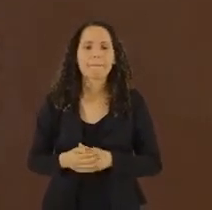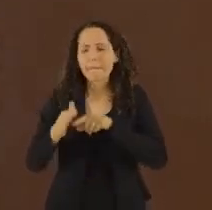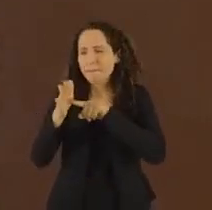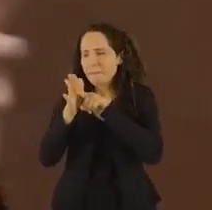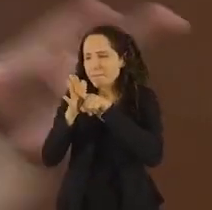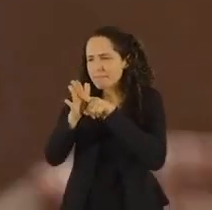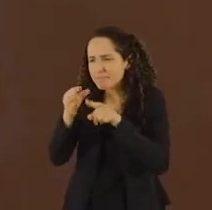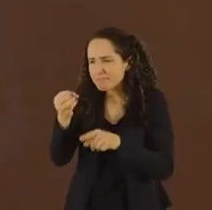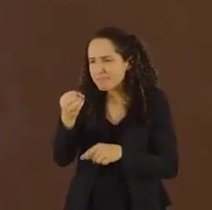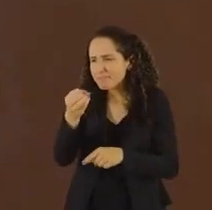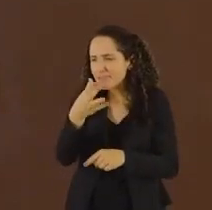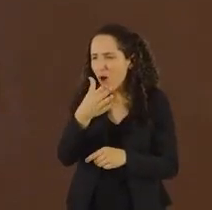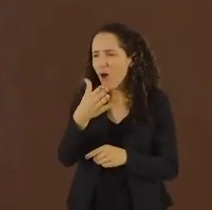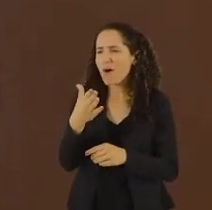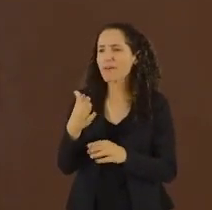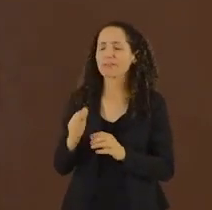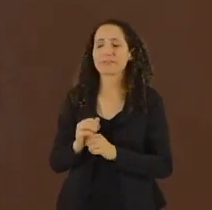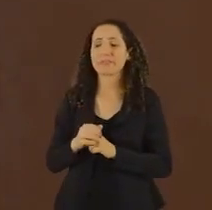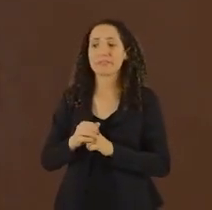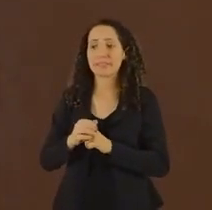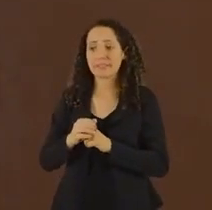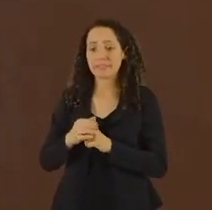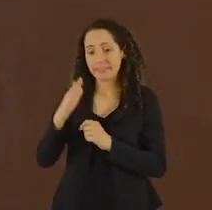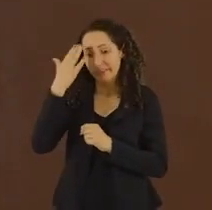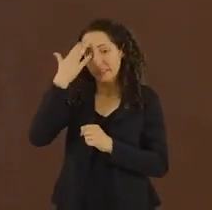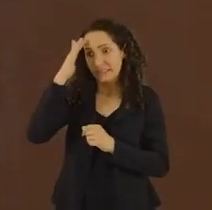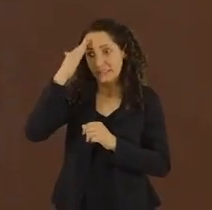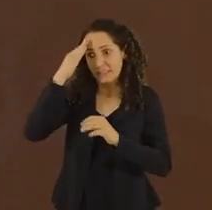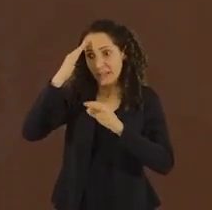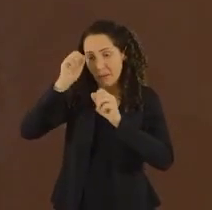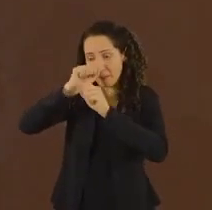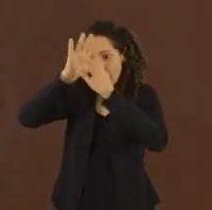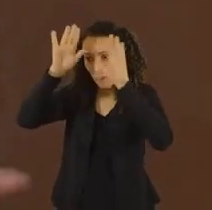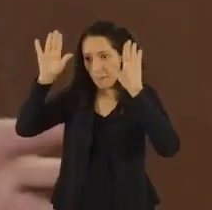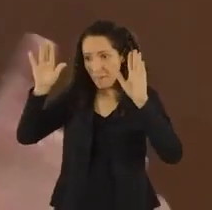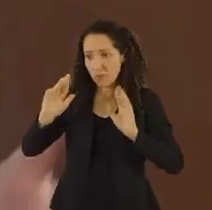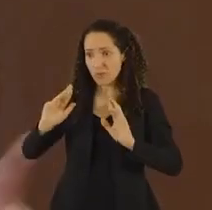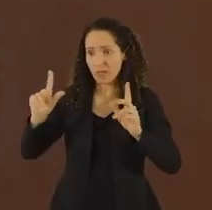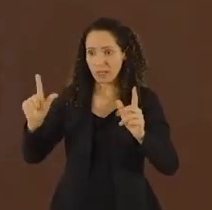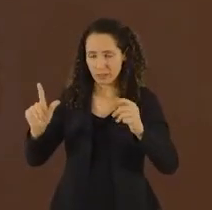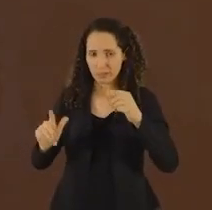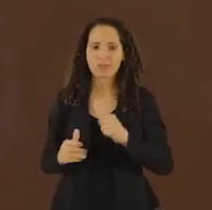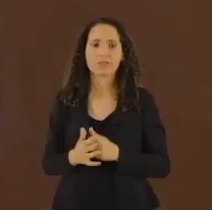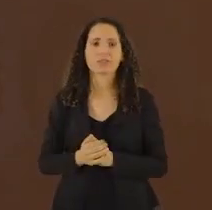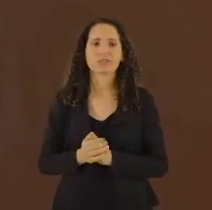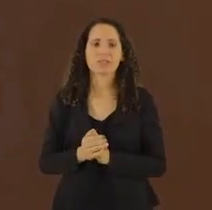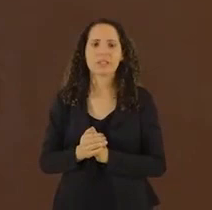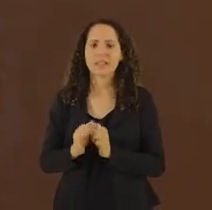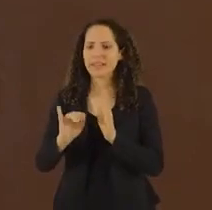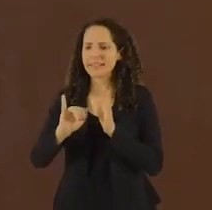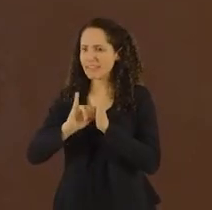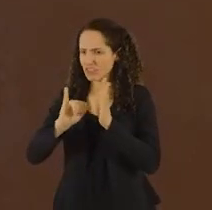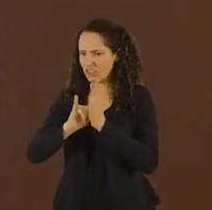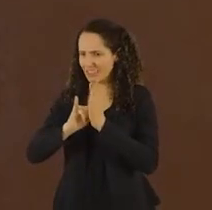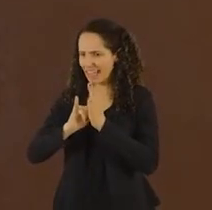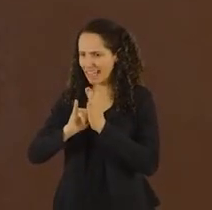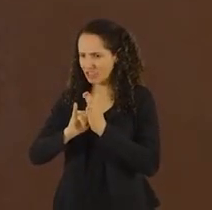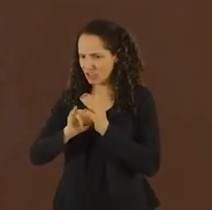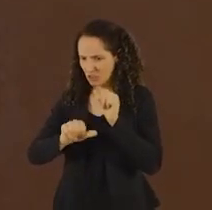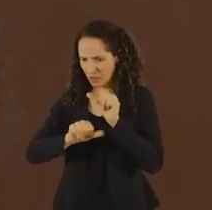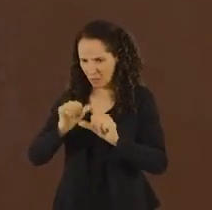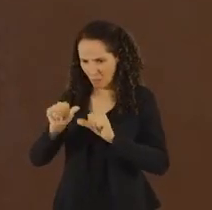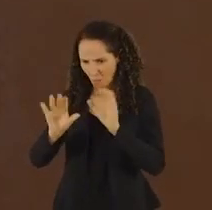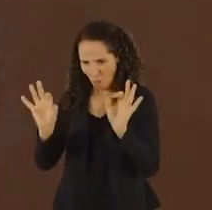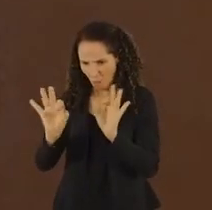assim que vem trazendo uma nova luz para esse campo diz o seguinte é até que ponto nós estamos identidades fixas as identidades